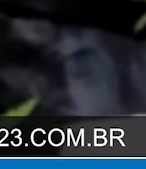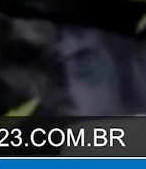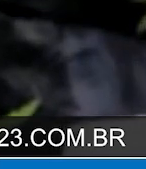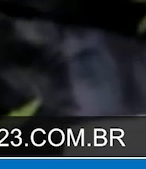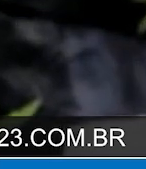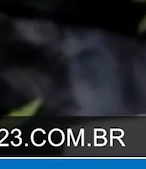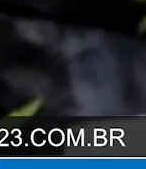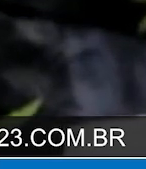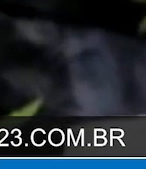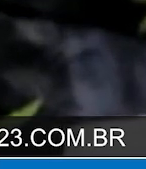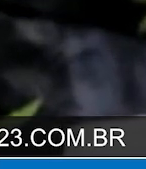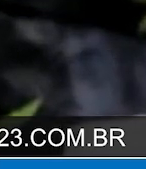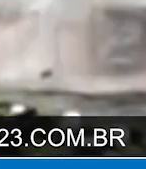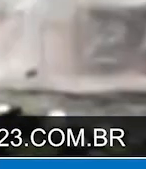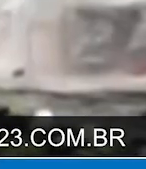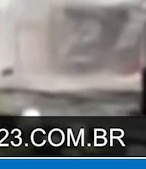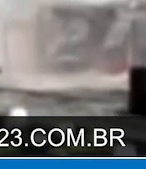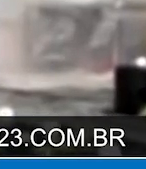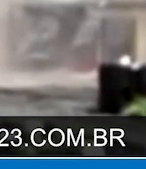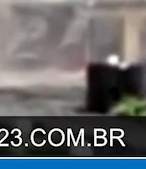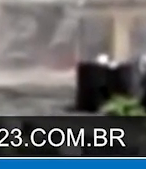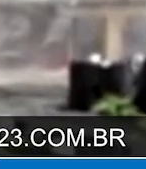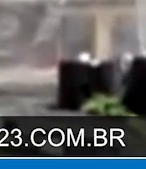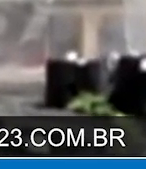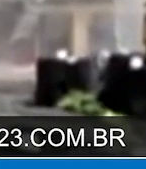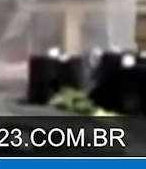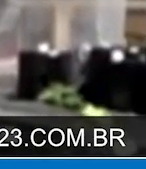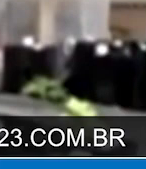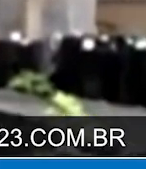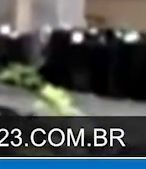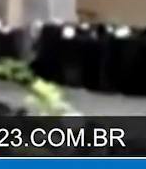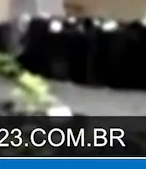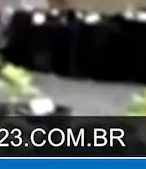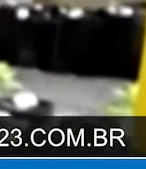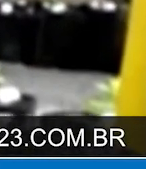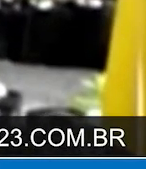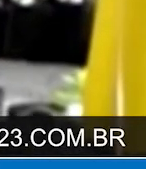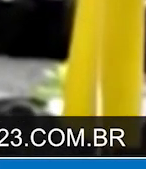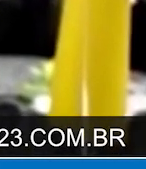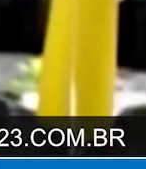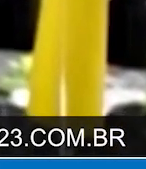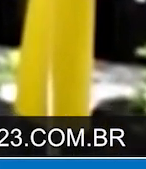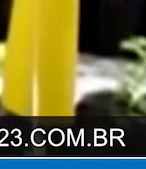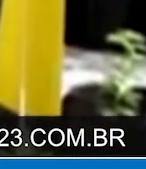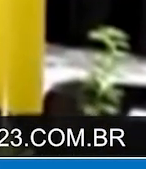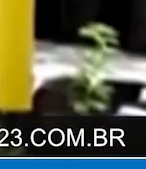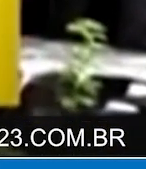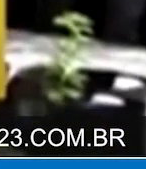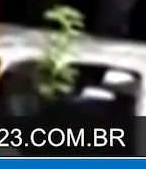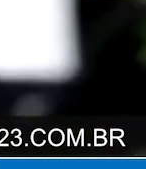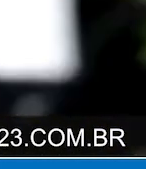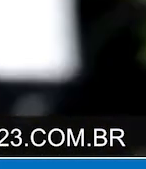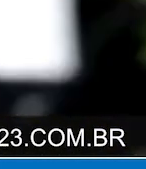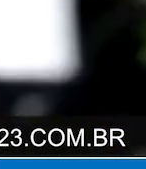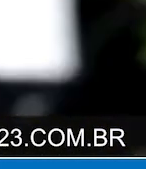definidos, mas isso já caiu aí, é claro, em toda a imprensa e também no Brasil